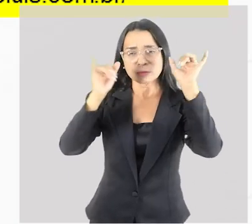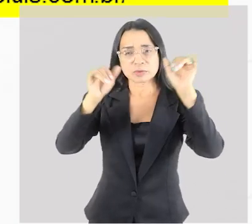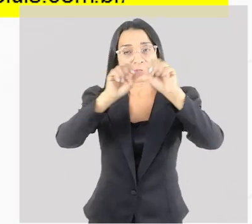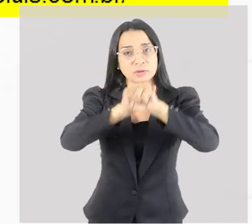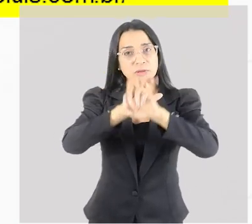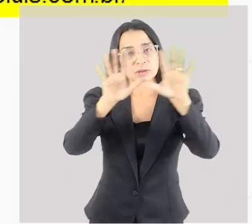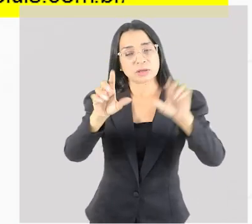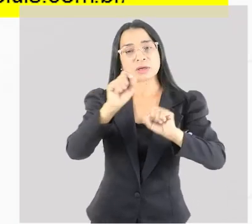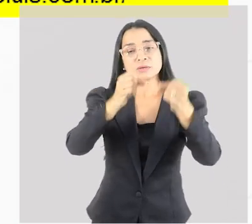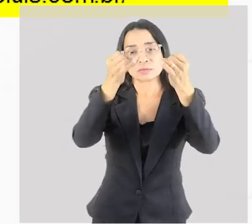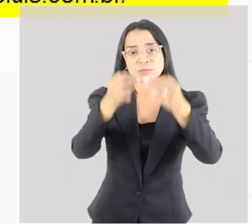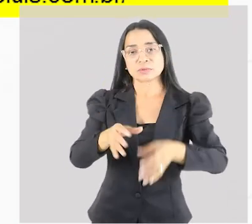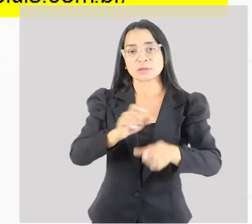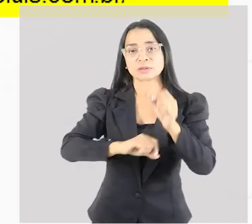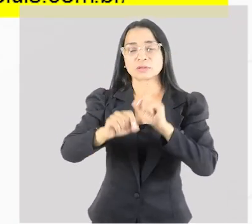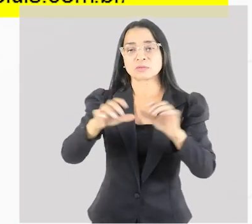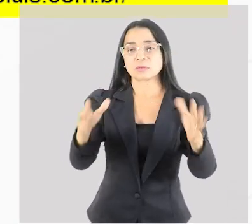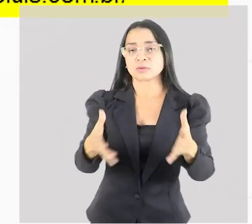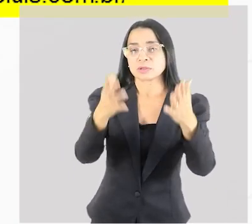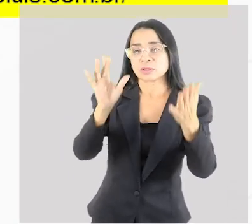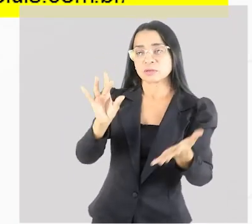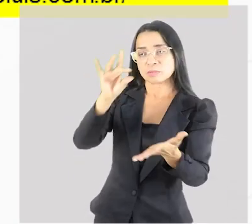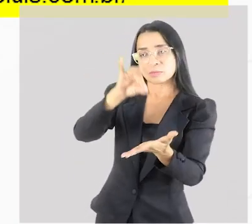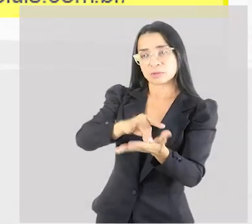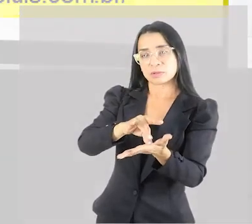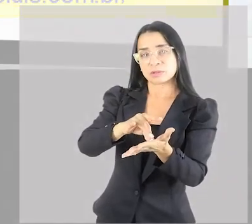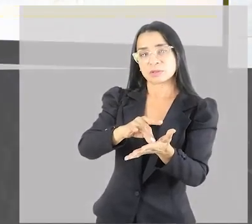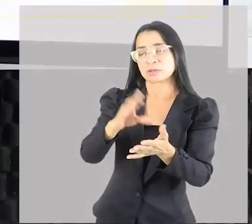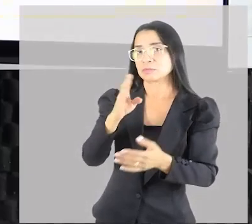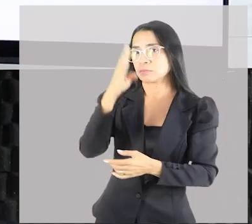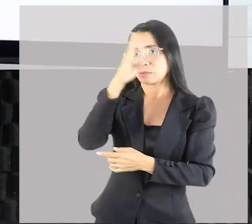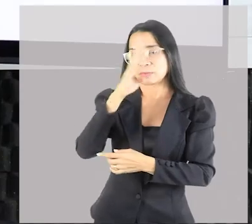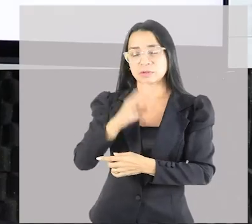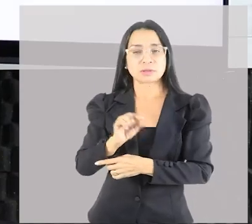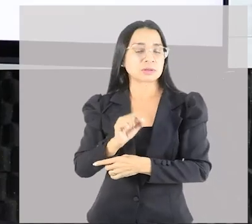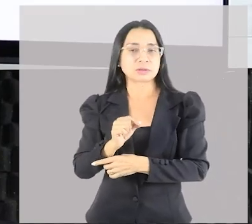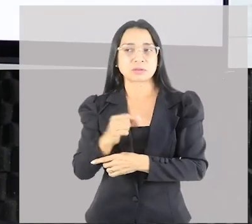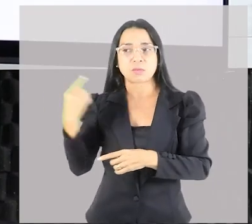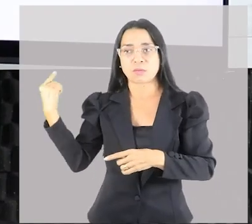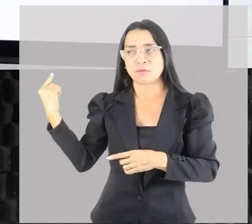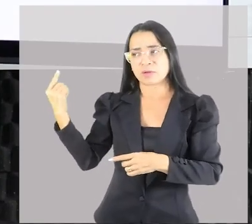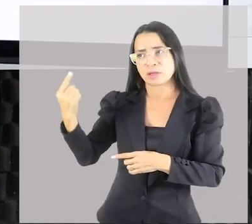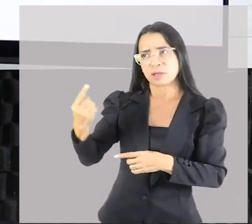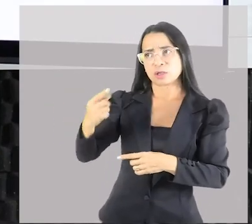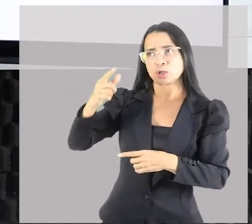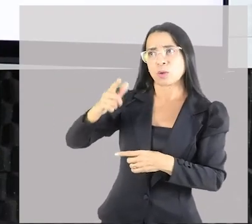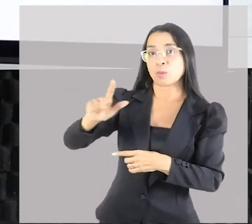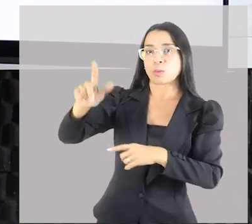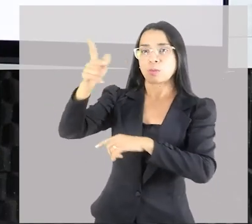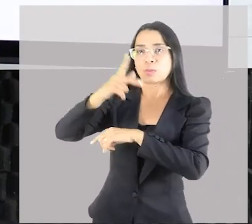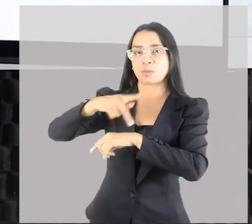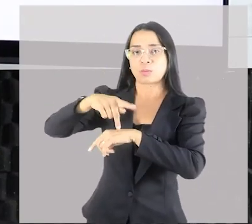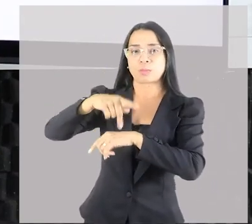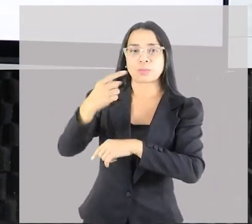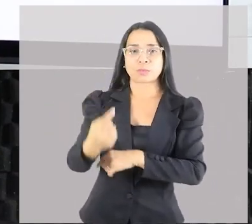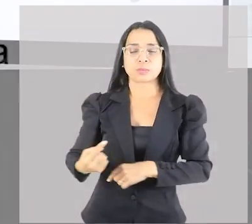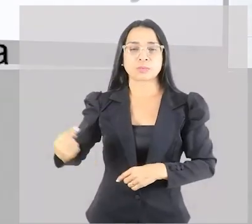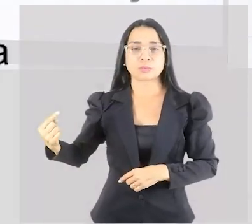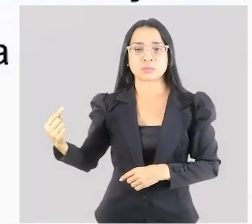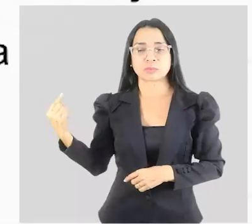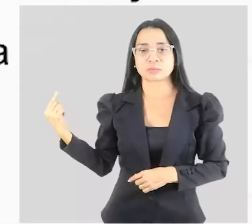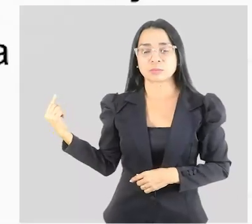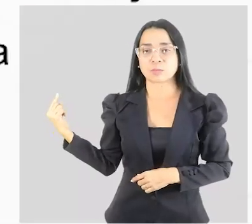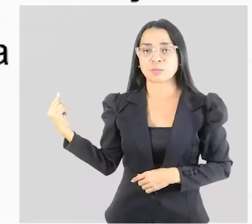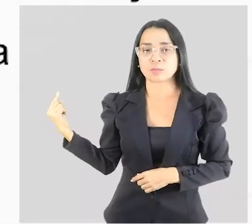Bumba Meu Boi, como manifestação original, não é brasileira, ela vem de fora, já vou explicar para vocês. A lenda está associada ao